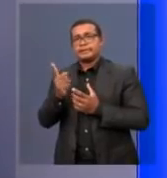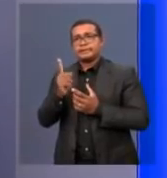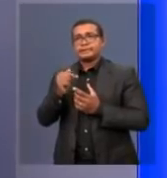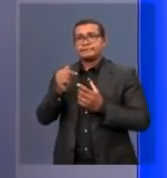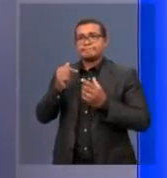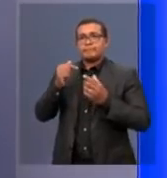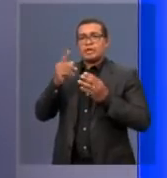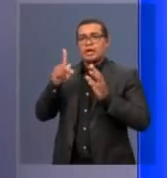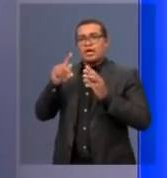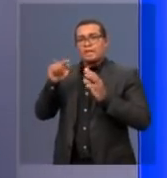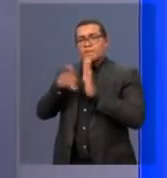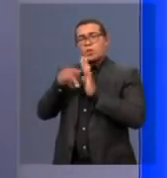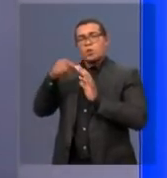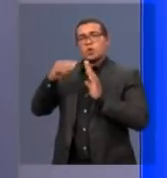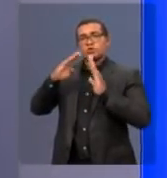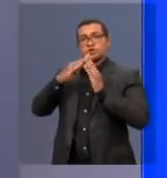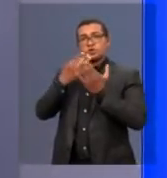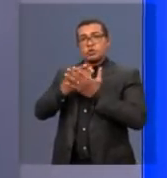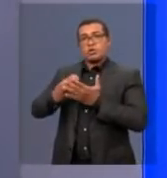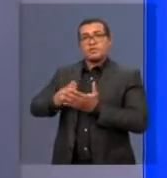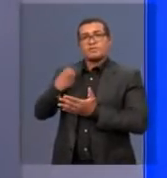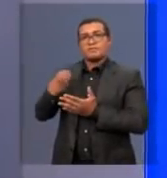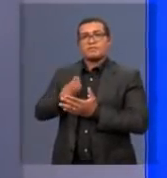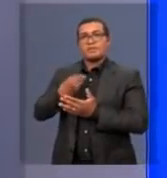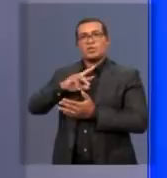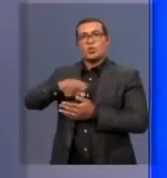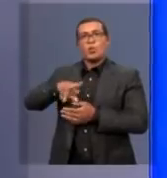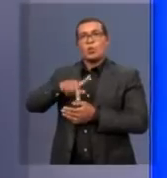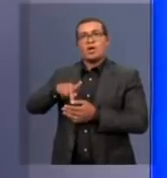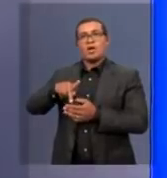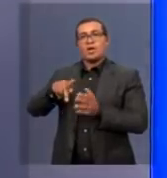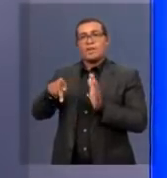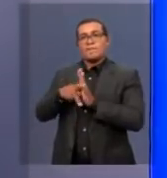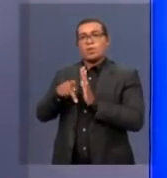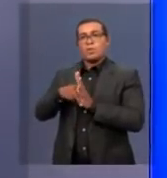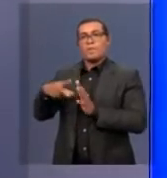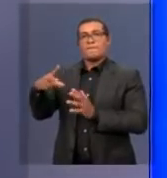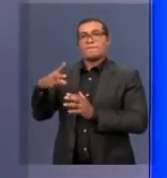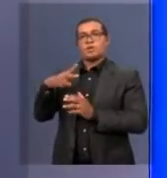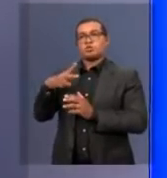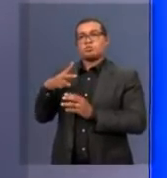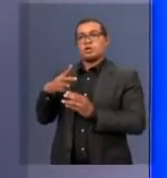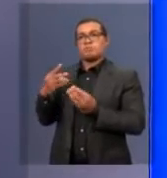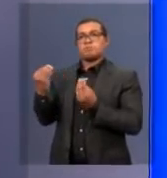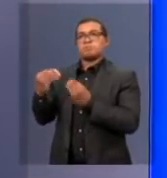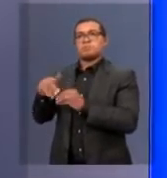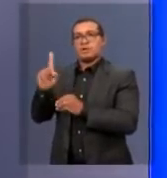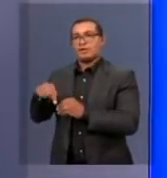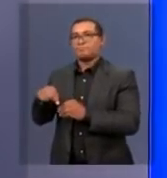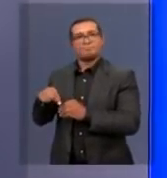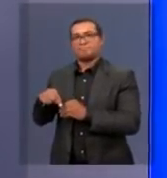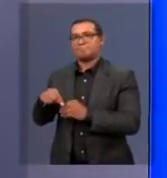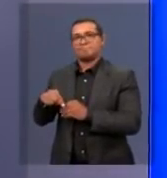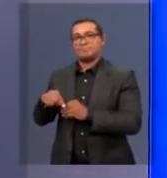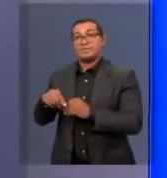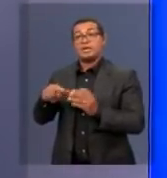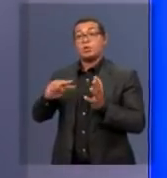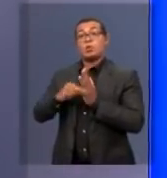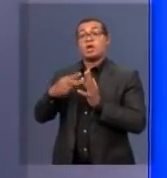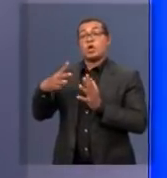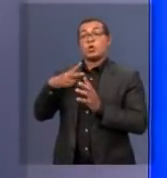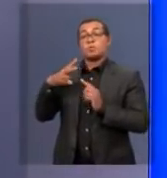escola viva ela não é uma iniciativa privada a iniciativa privada apenas garantiu o recurso para fazer o